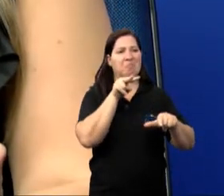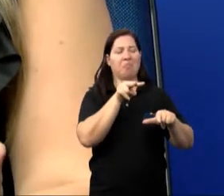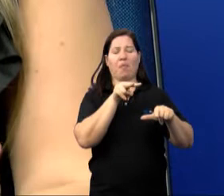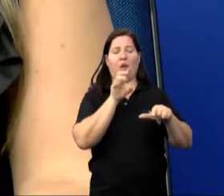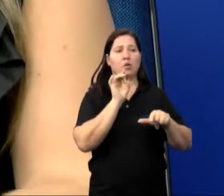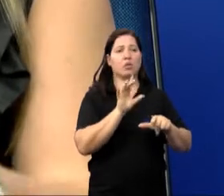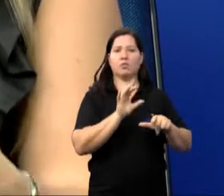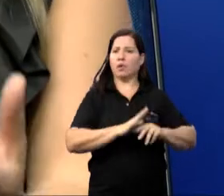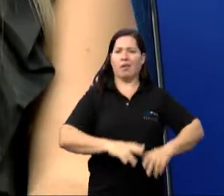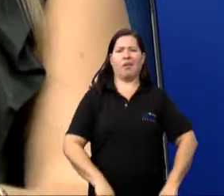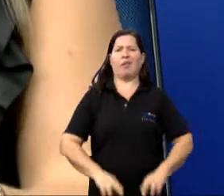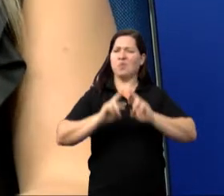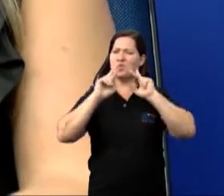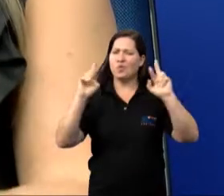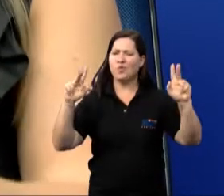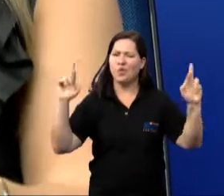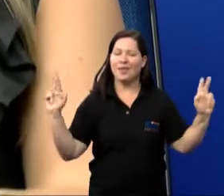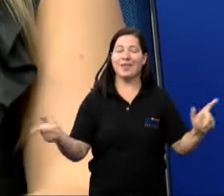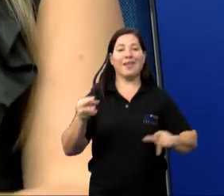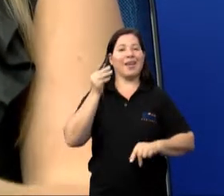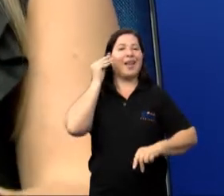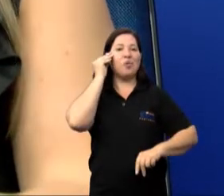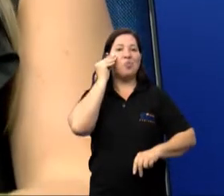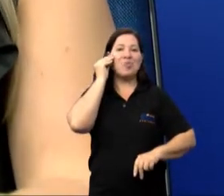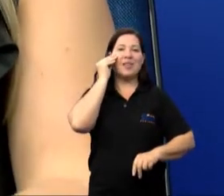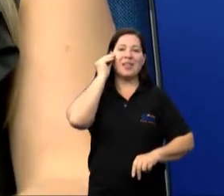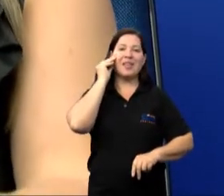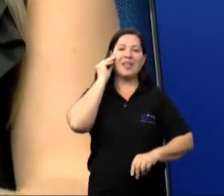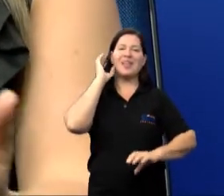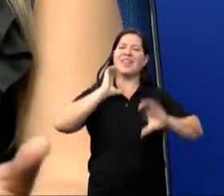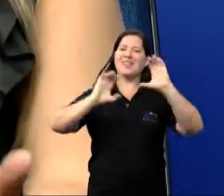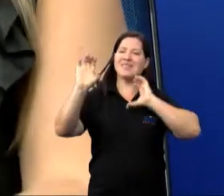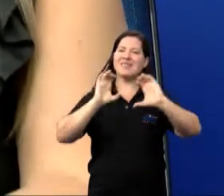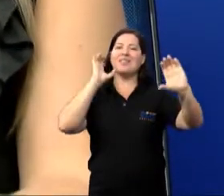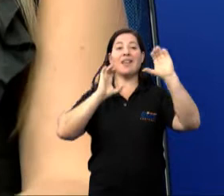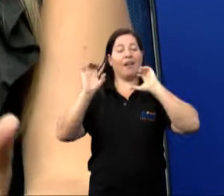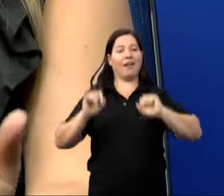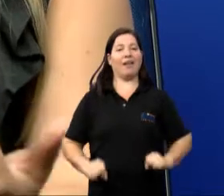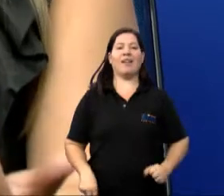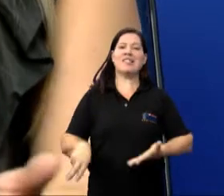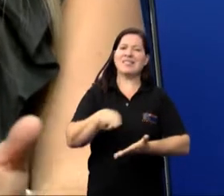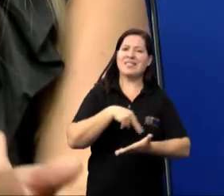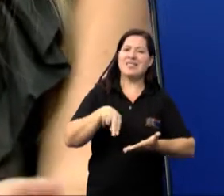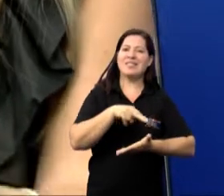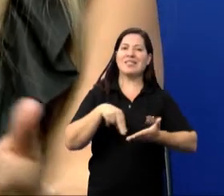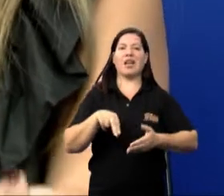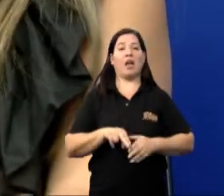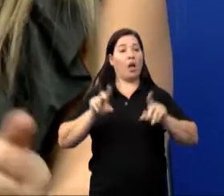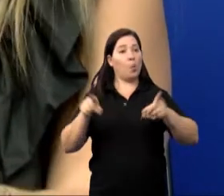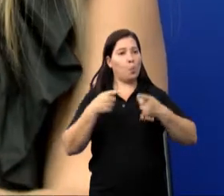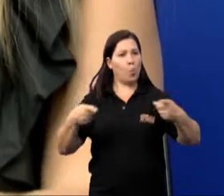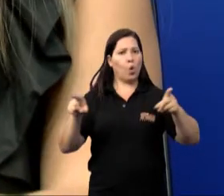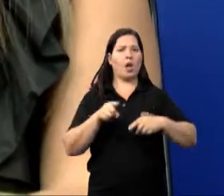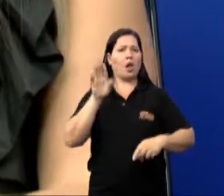outras experiências, ir no jardim, brincar, cantar, dançar e cantar músicas legais. Por que ele não pode conhecer, por exemplo,